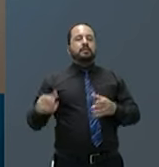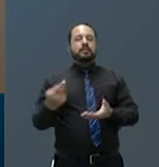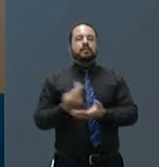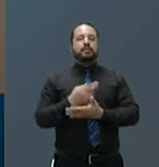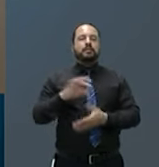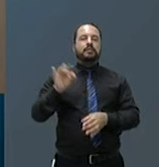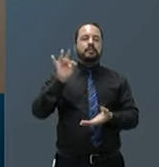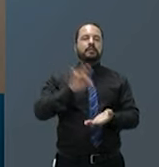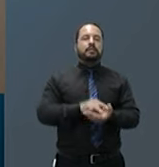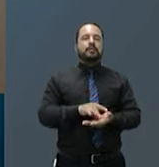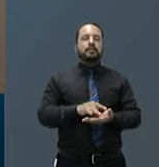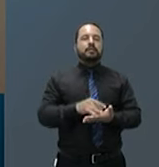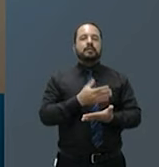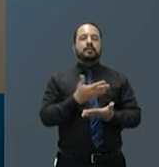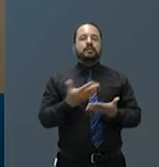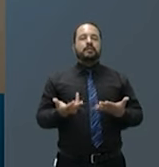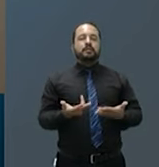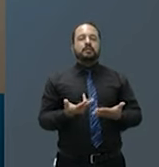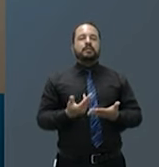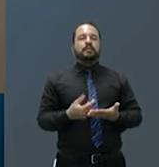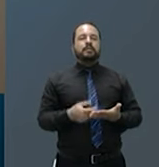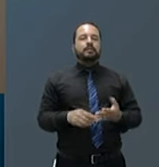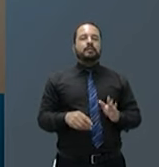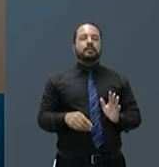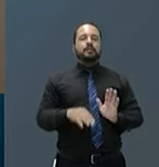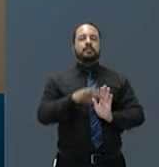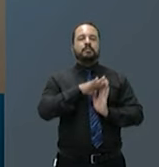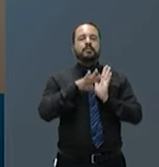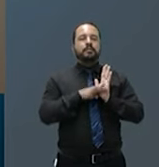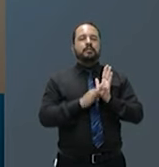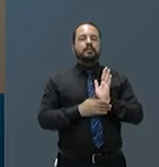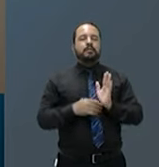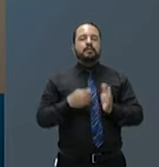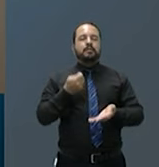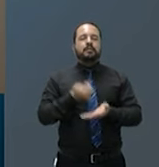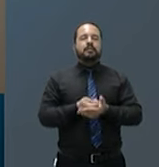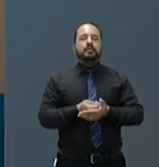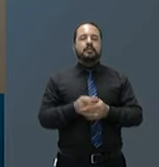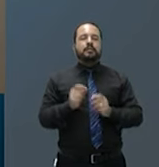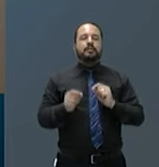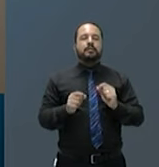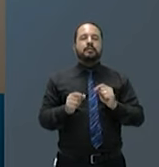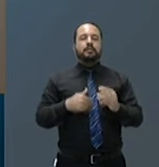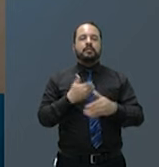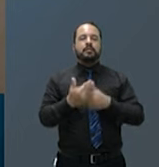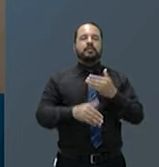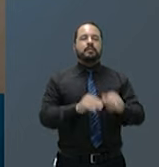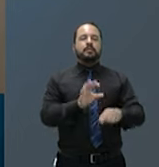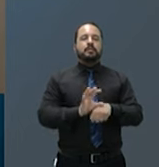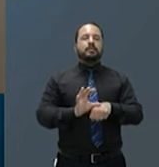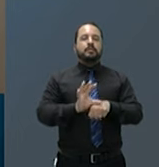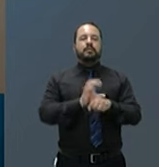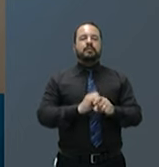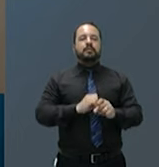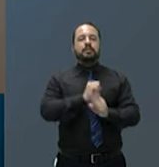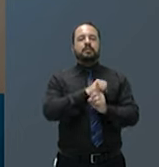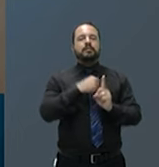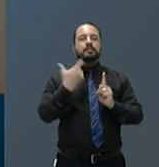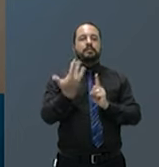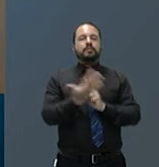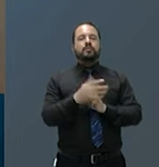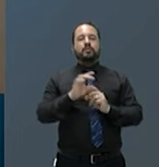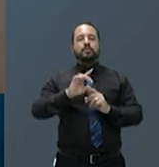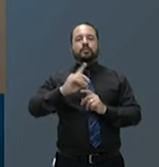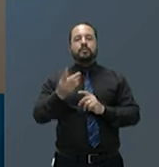distinguished, ou em evidenciar a superação do padrão decisório pelo advento de novas condições jurídicas, sociais ou econômicas,